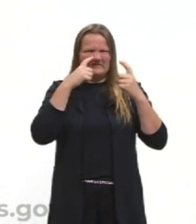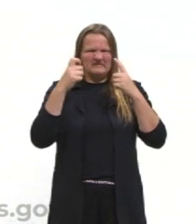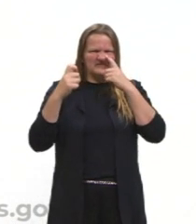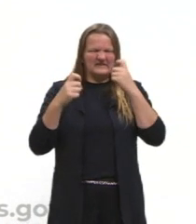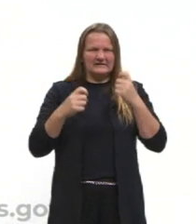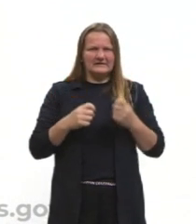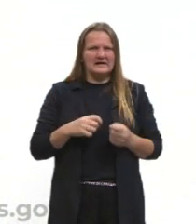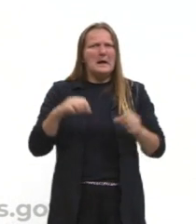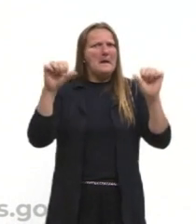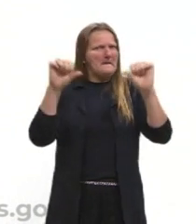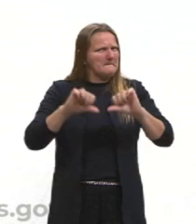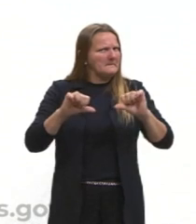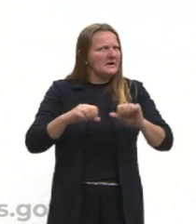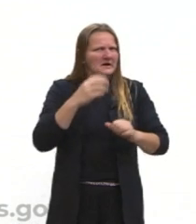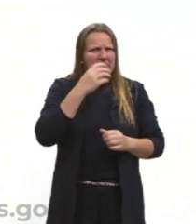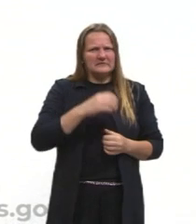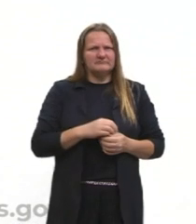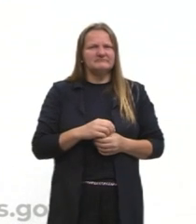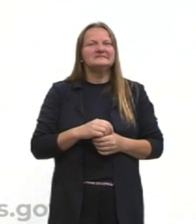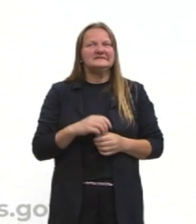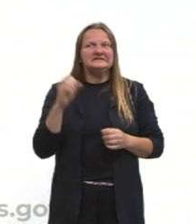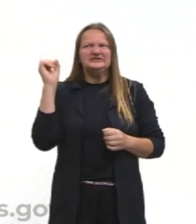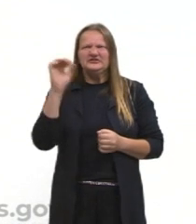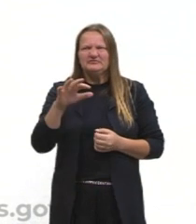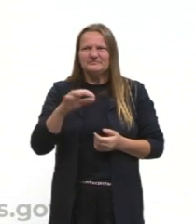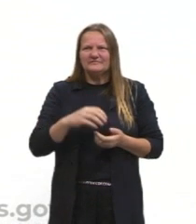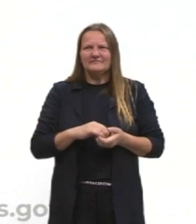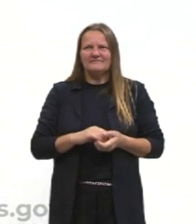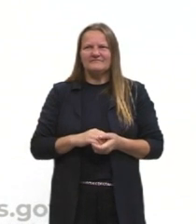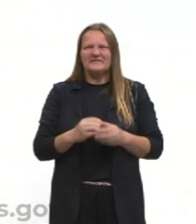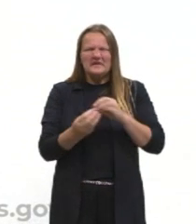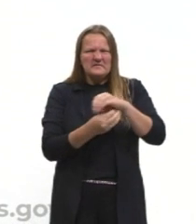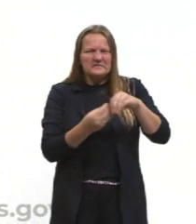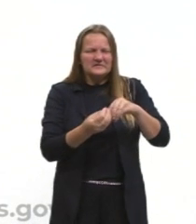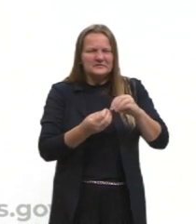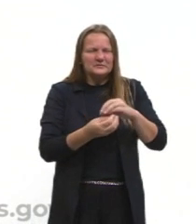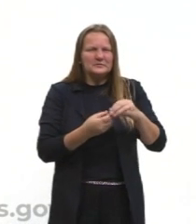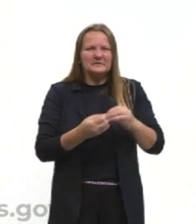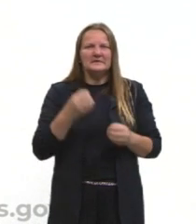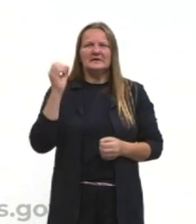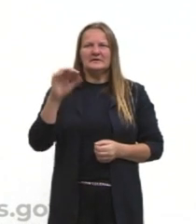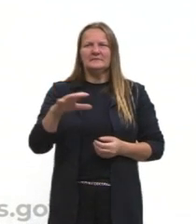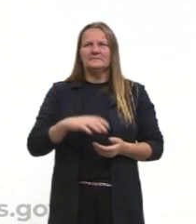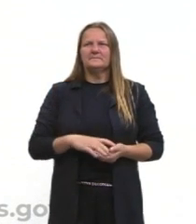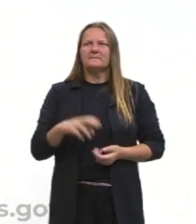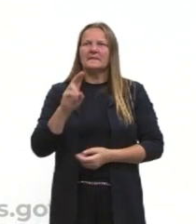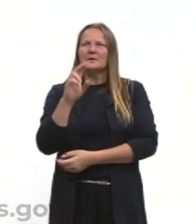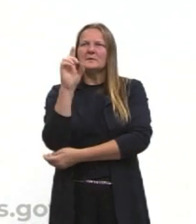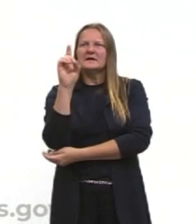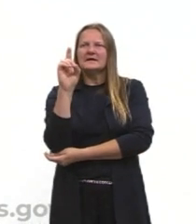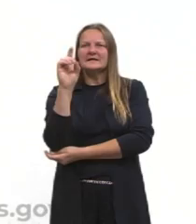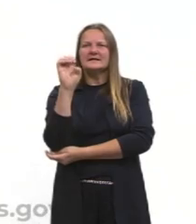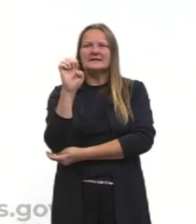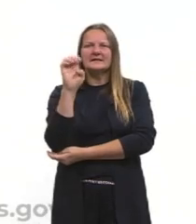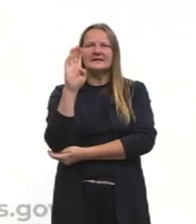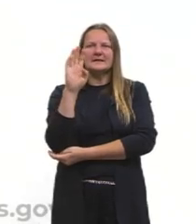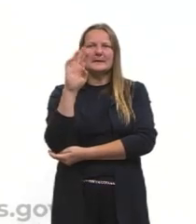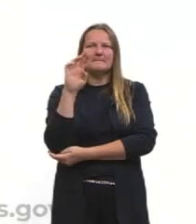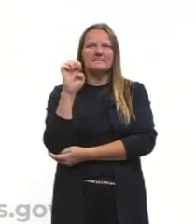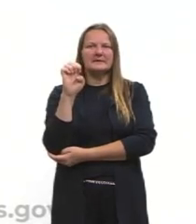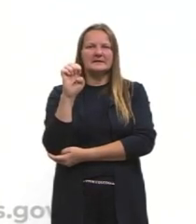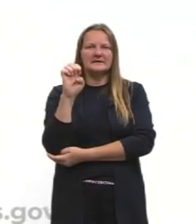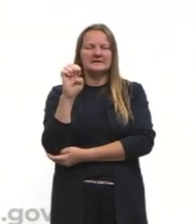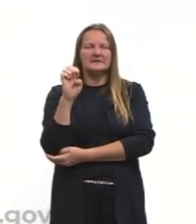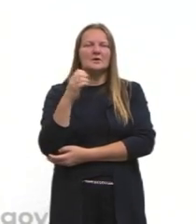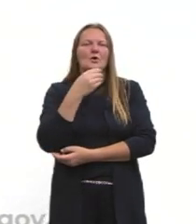jogavam coisas piores também e aqui a gente tem uma ilustração bem legal do Debret né que tem negros negras